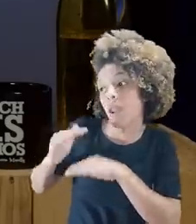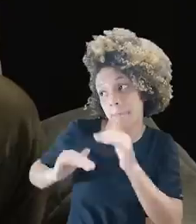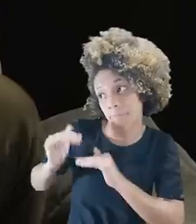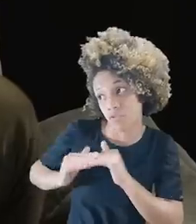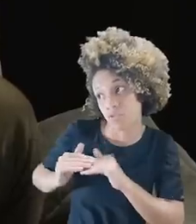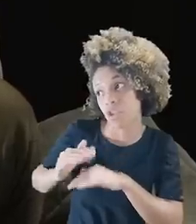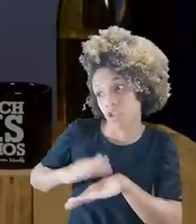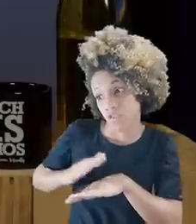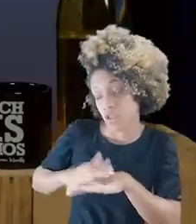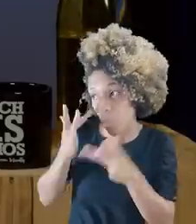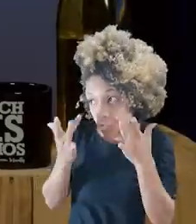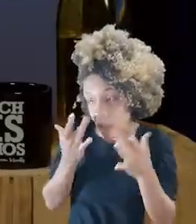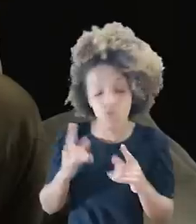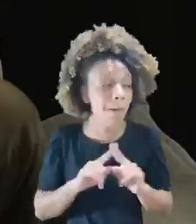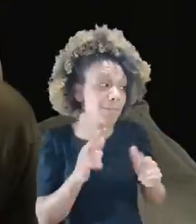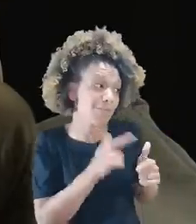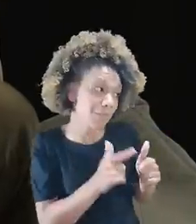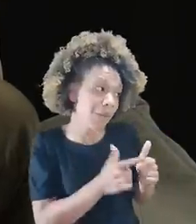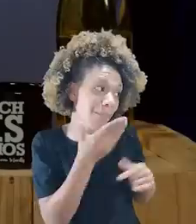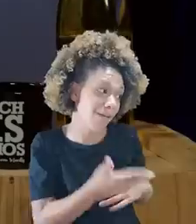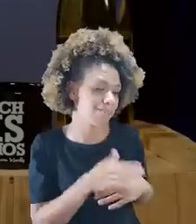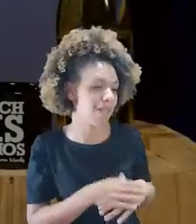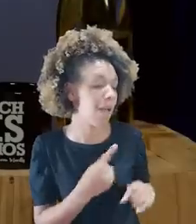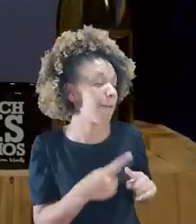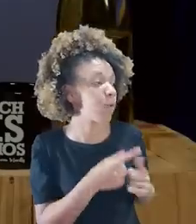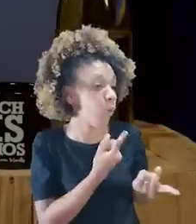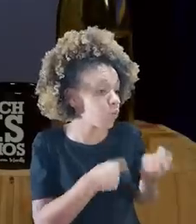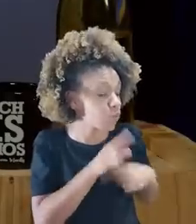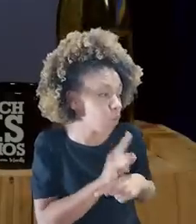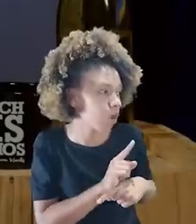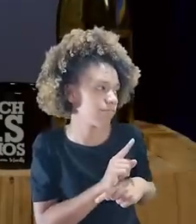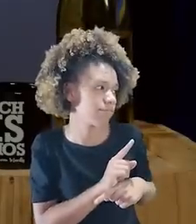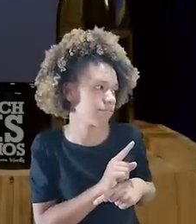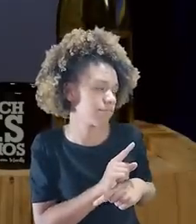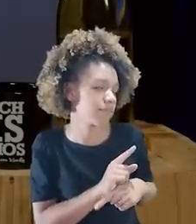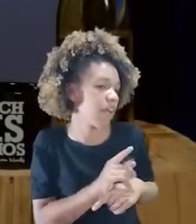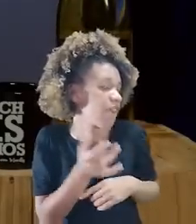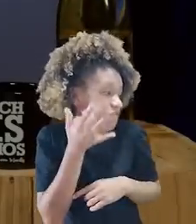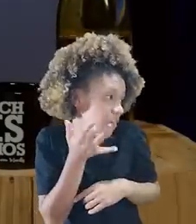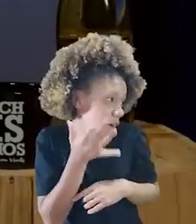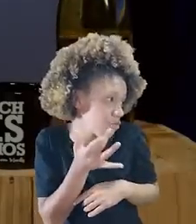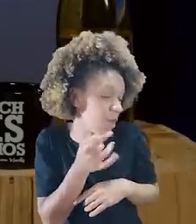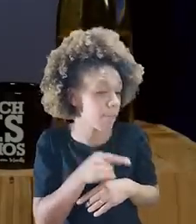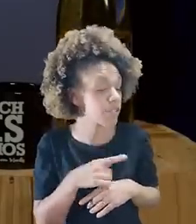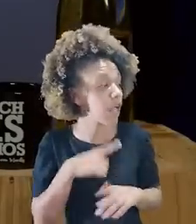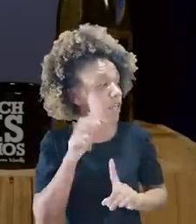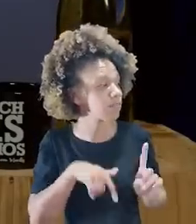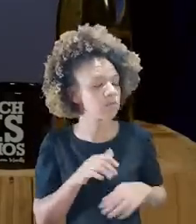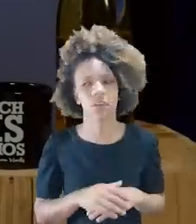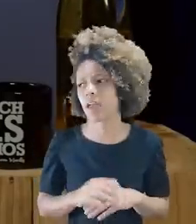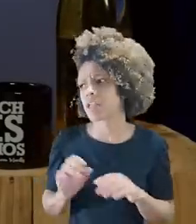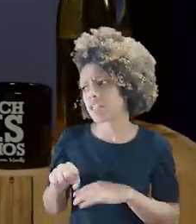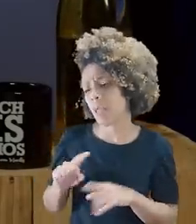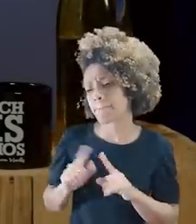você Você empresta né o teu o teu você se Empresta o seu corpo que tá lá sua voz por mais que você mude o Tom muda o